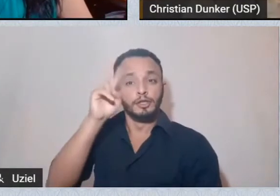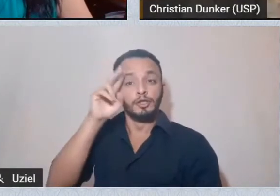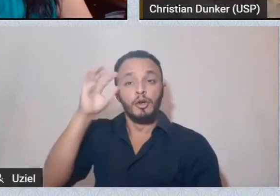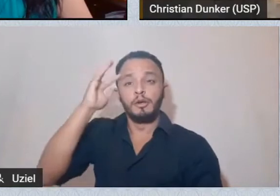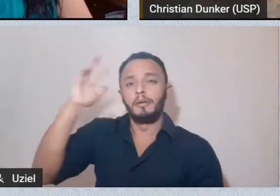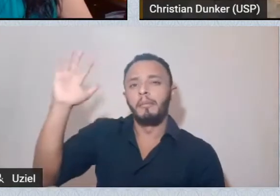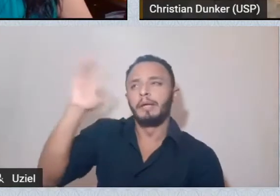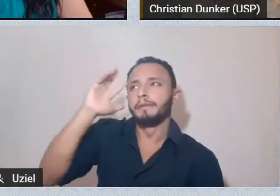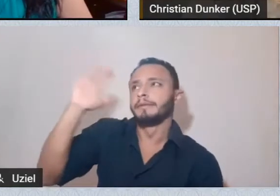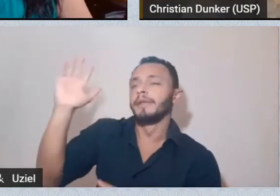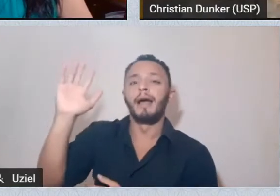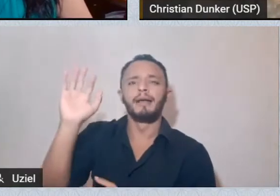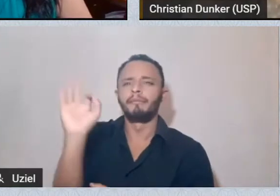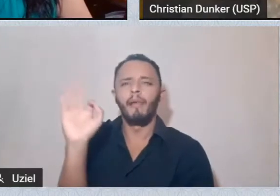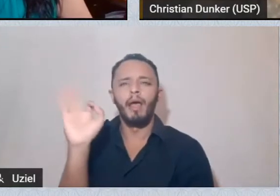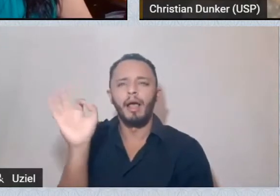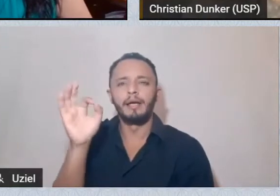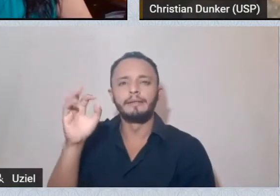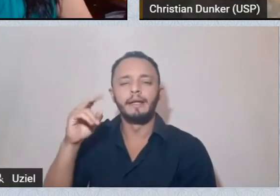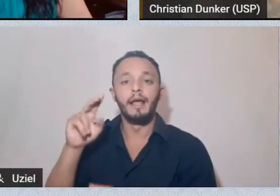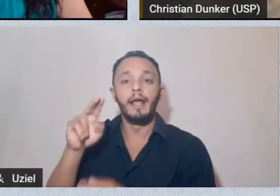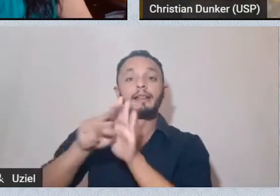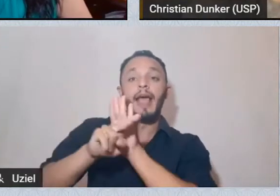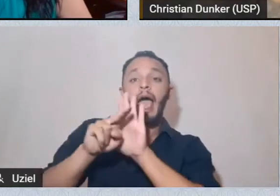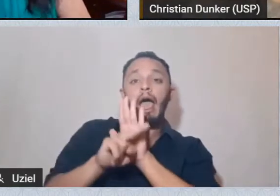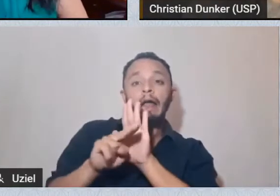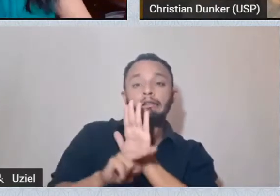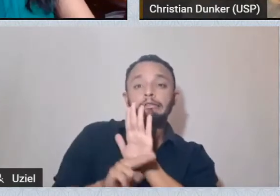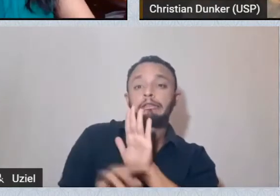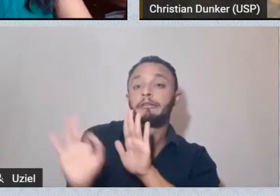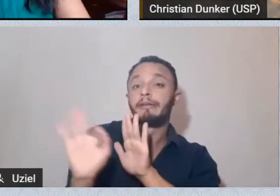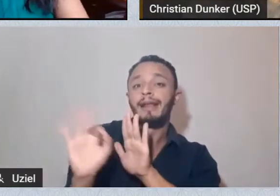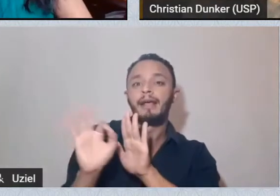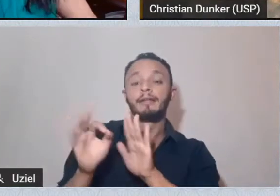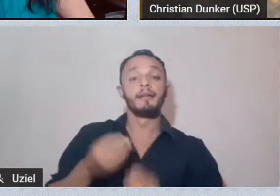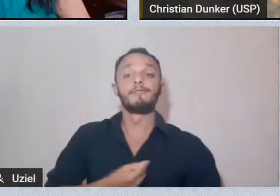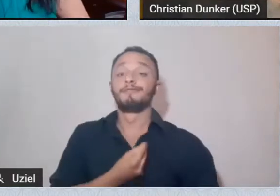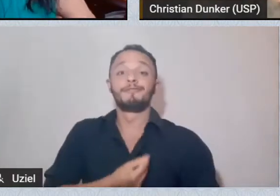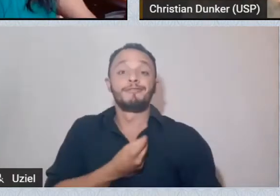sem narrativa, uma história de defesa e sobrevivência. Tá?